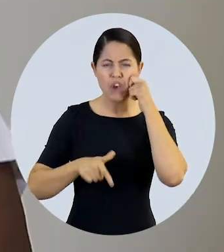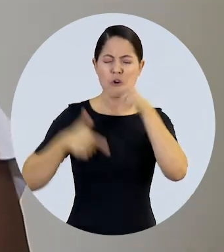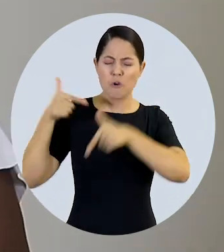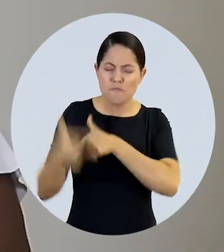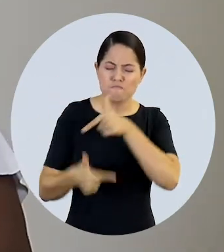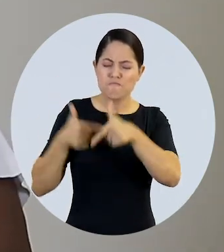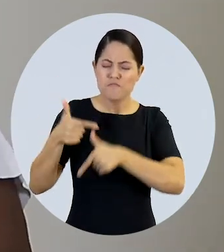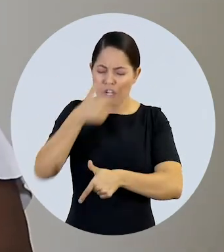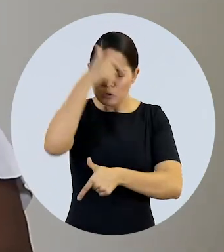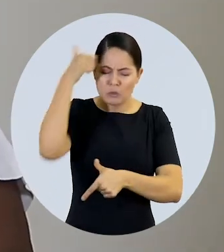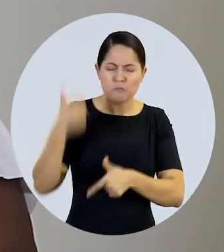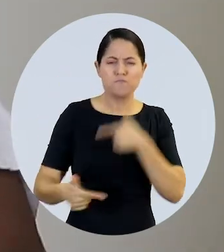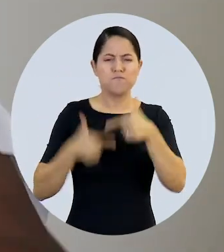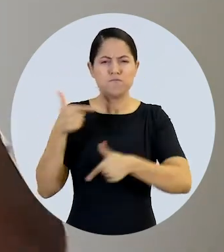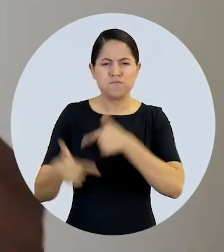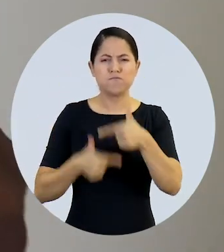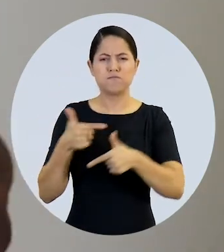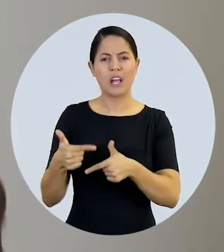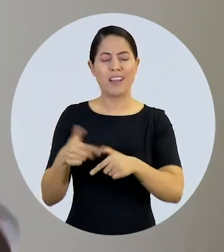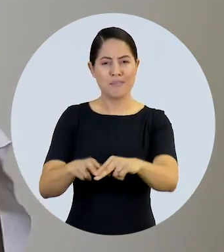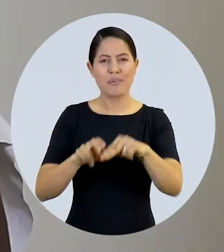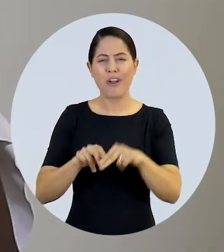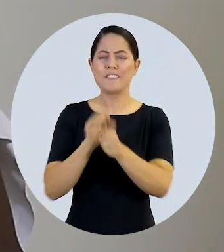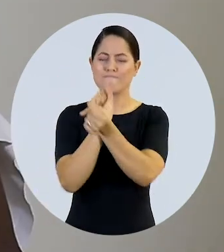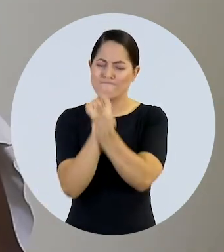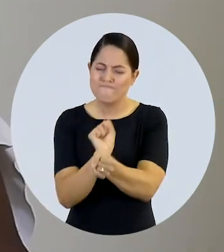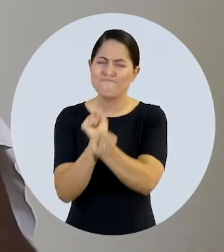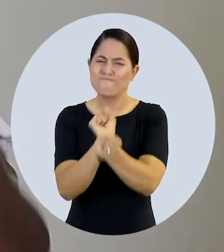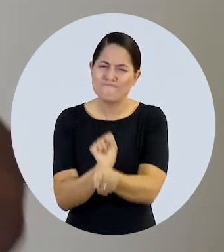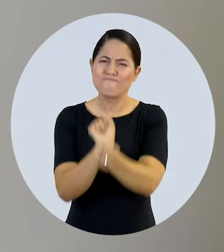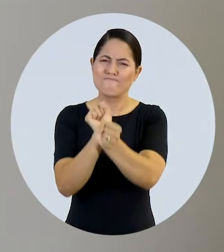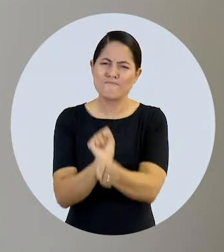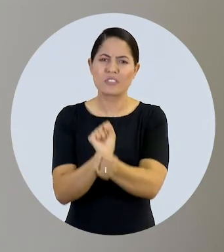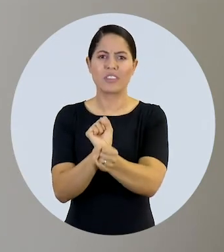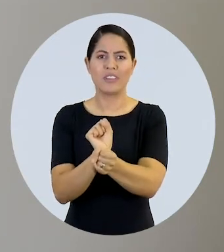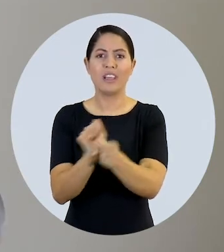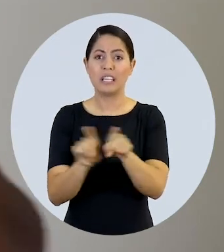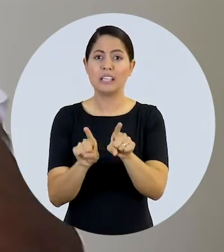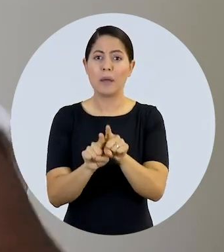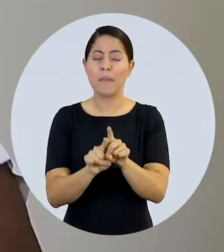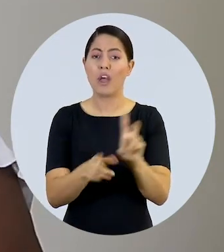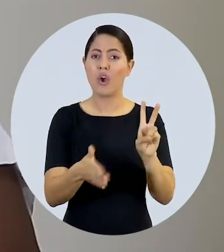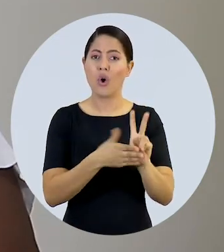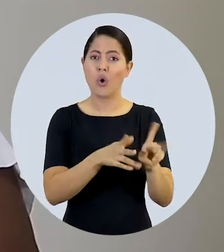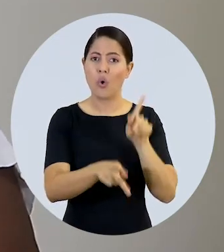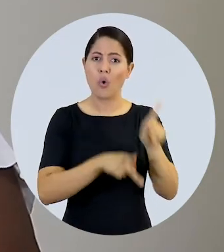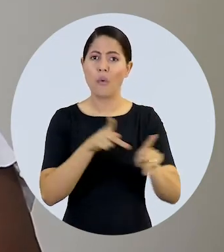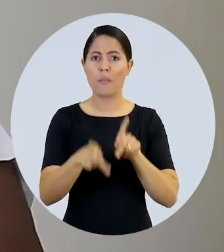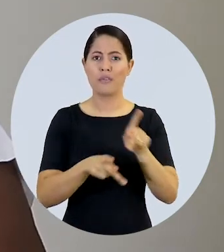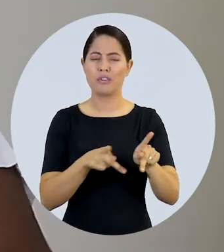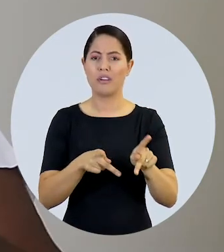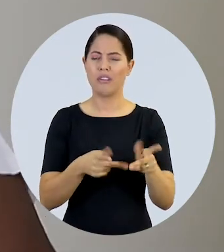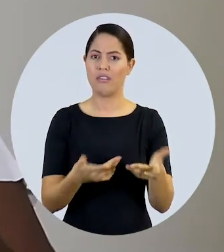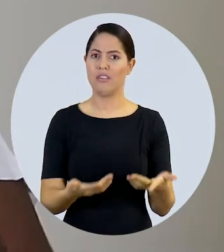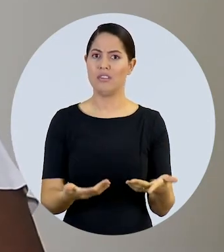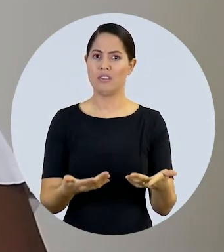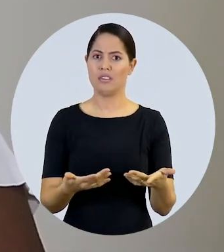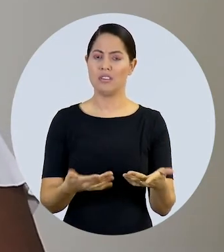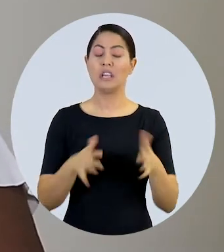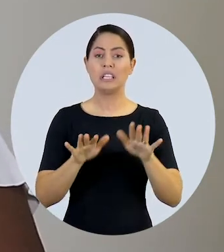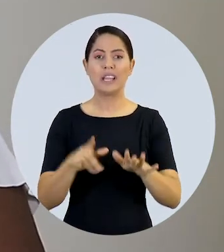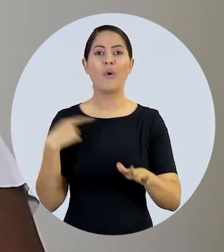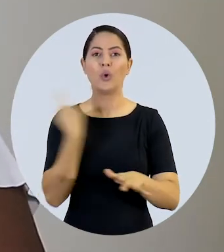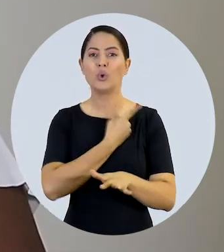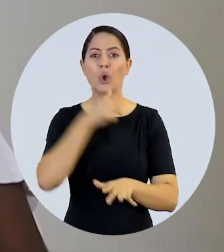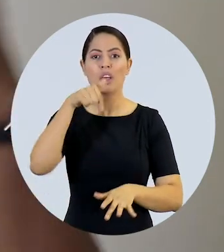adianta, não tem como a gente não discutir isso. Sobre a escravização do povo negro, sobre a exclusão dos povos indígenas. Então, nós